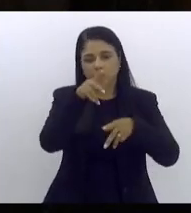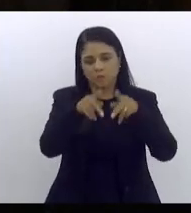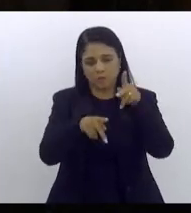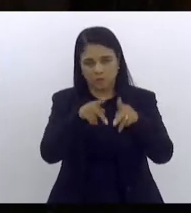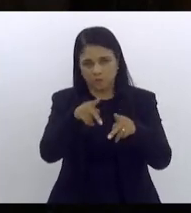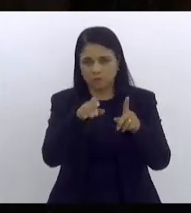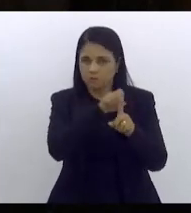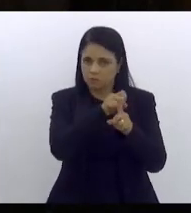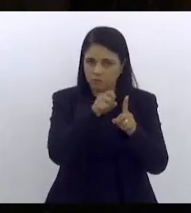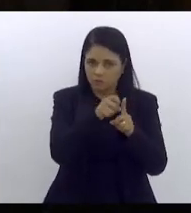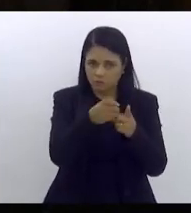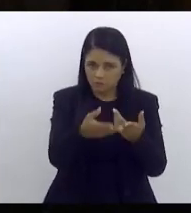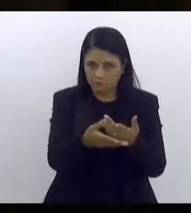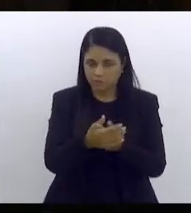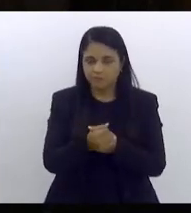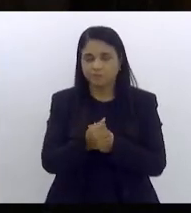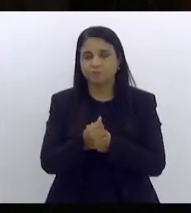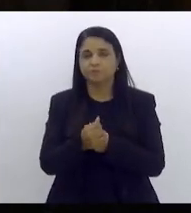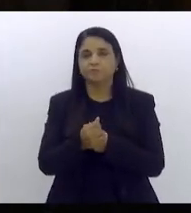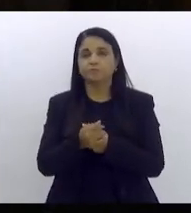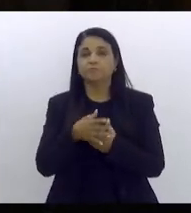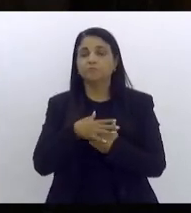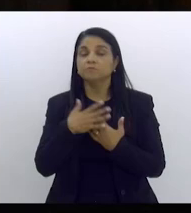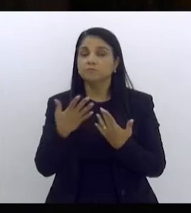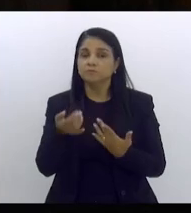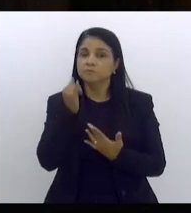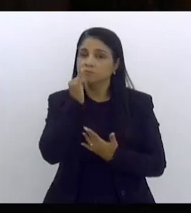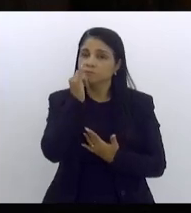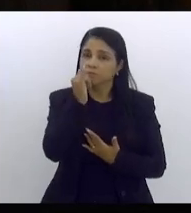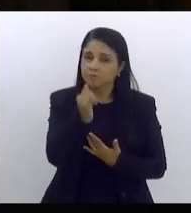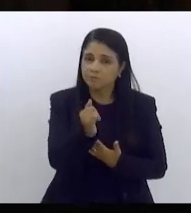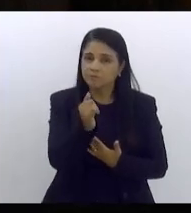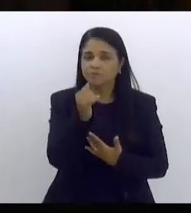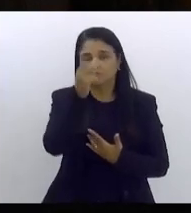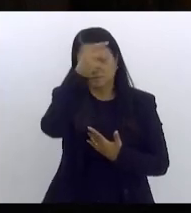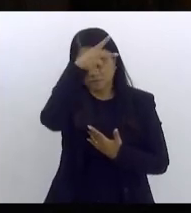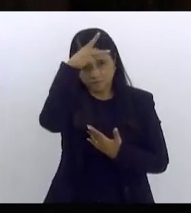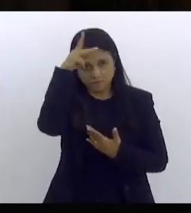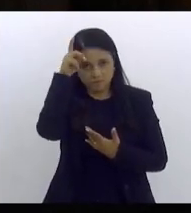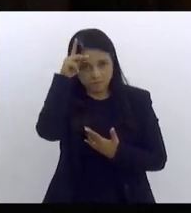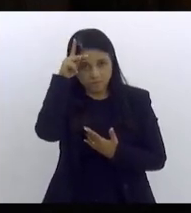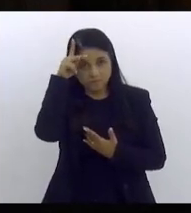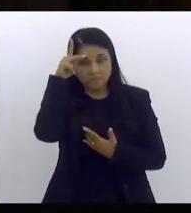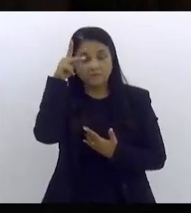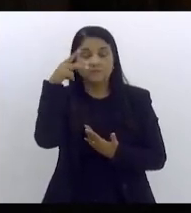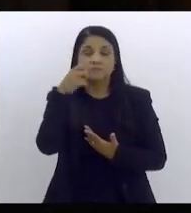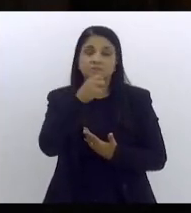social. Dito isso, senhor presidente, continuo avançando.